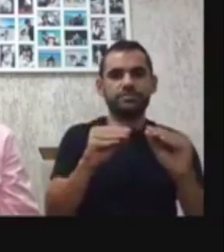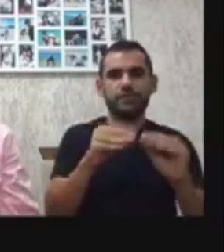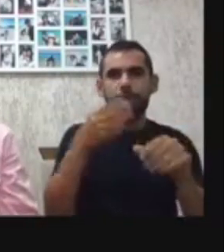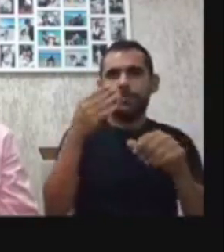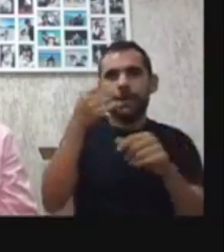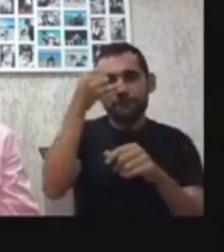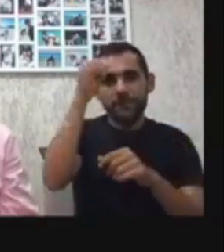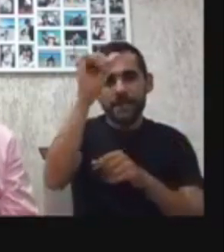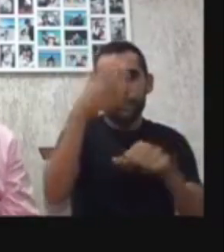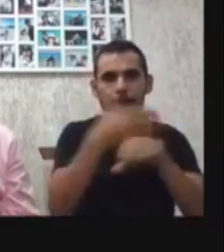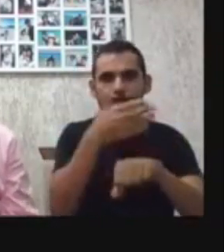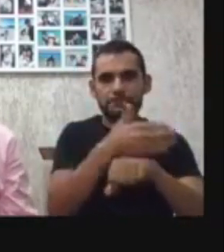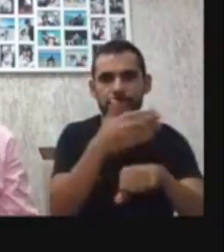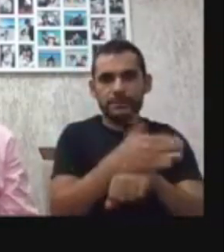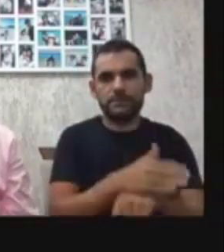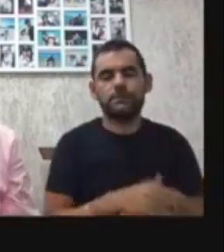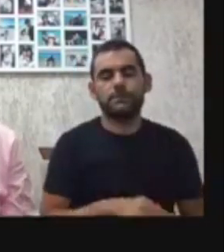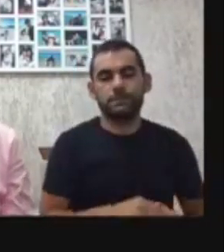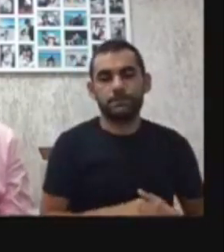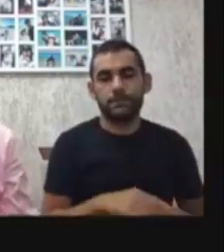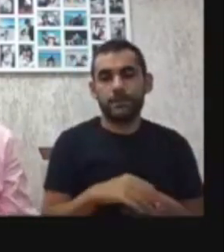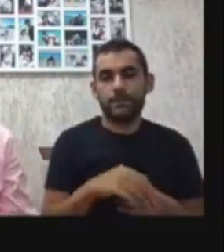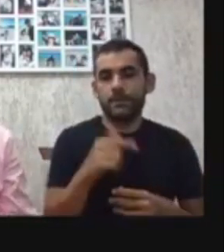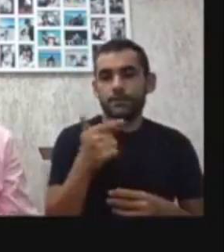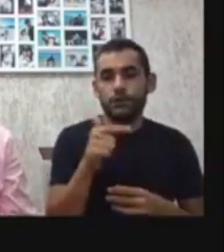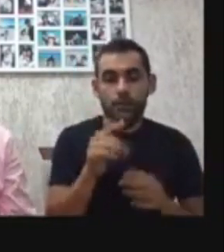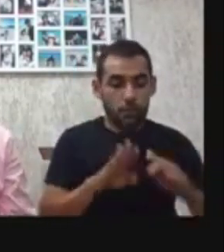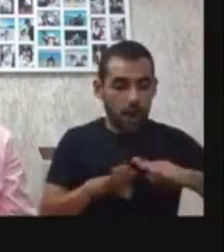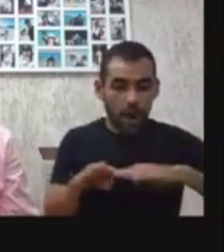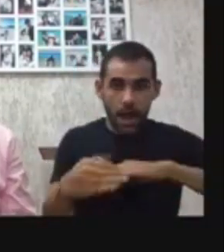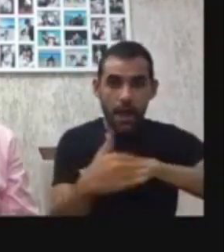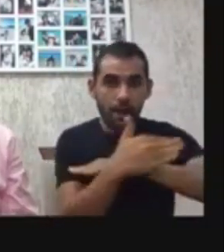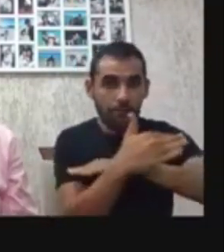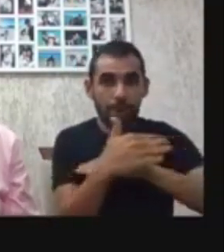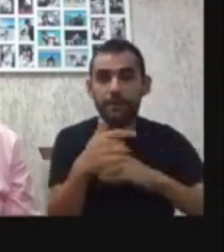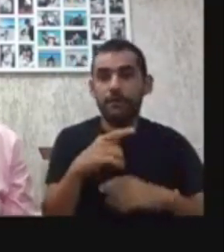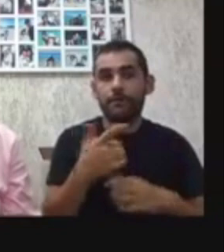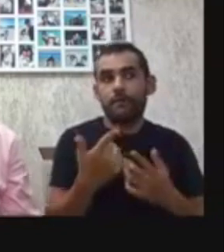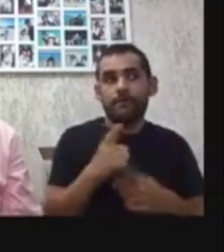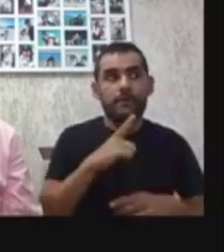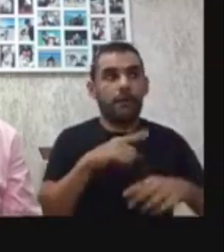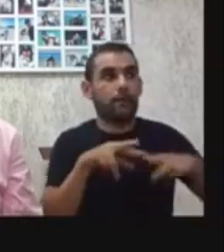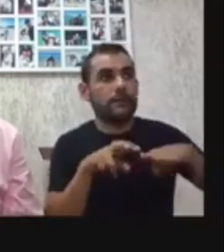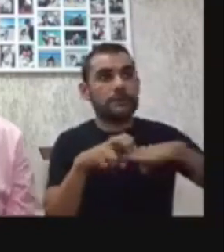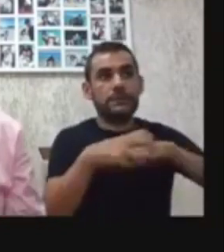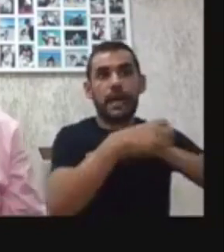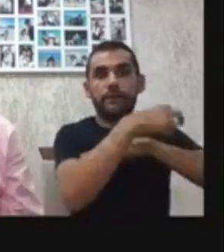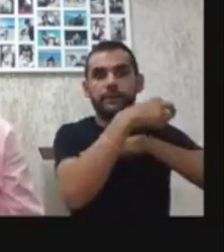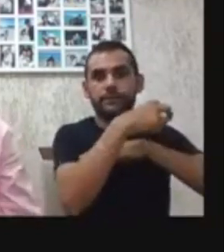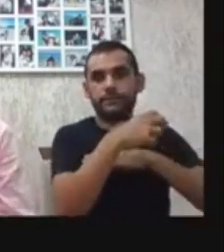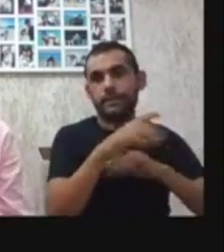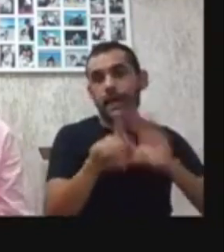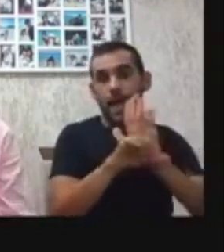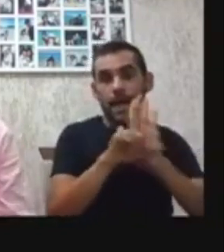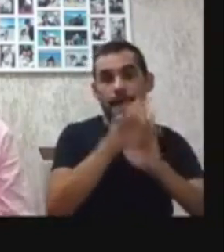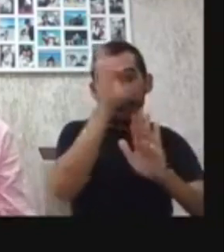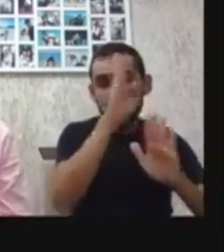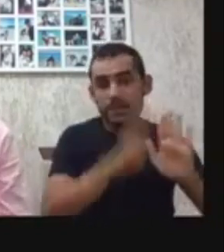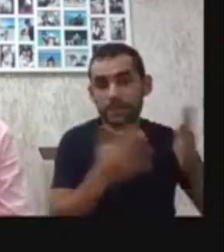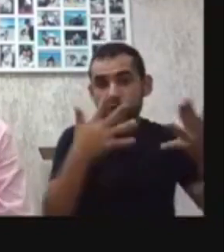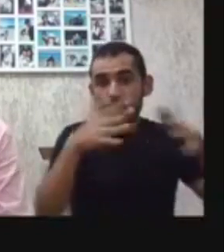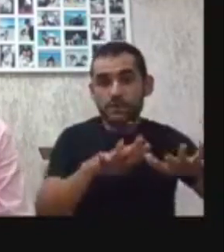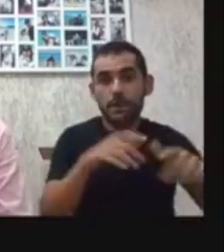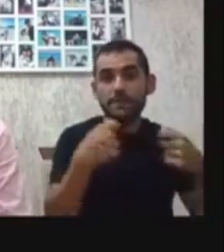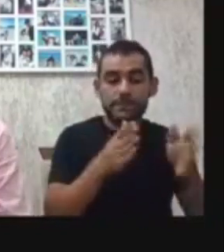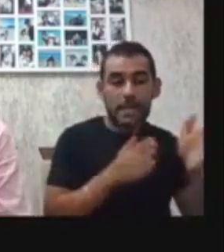participar, porque tem uma escada, porque não tem uma rampa, né? A lei brasileira fala que tem que ter acesso,